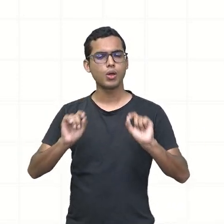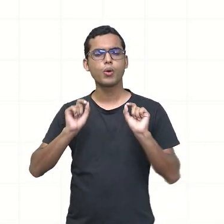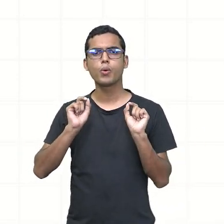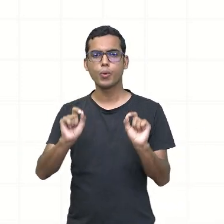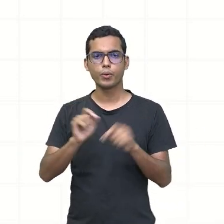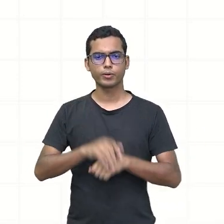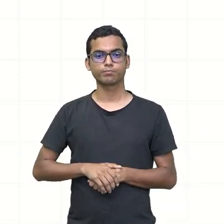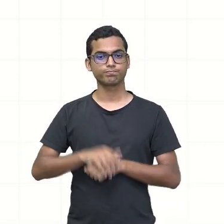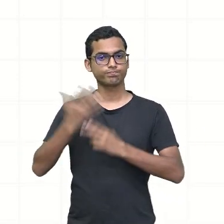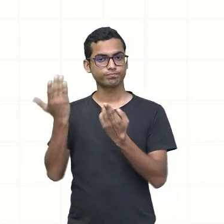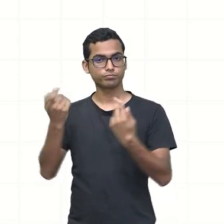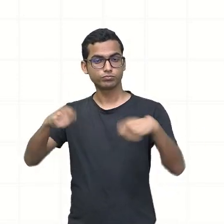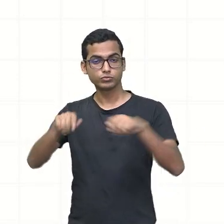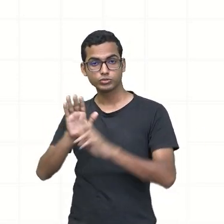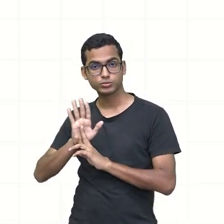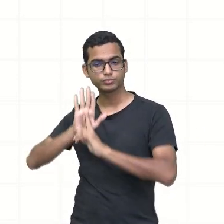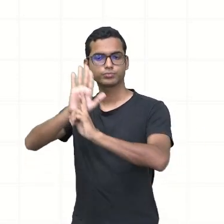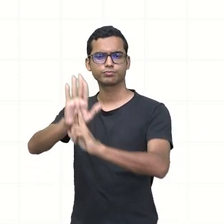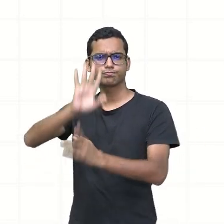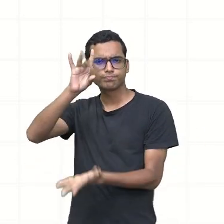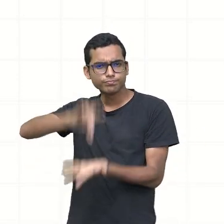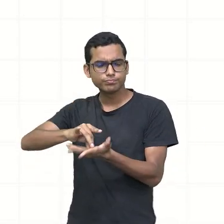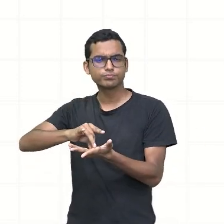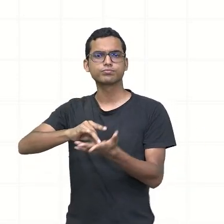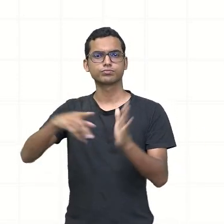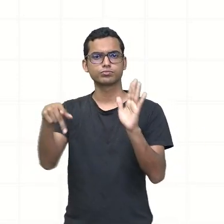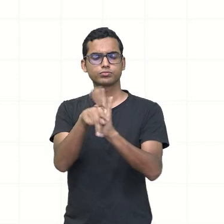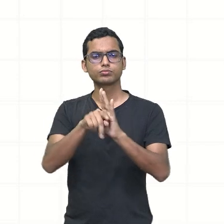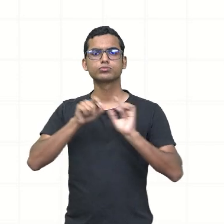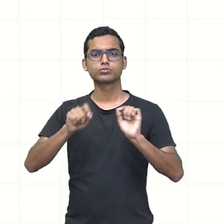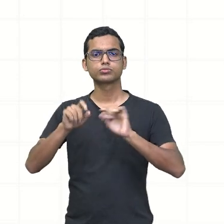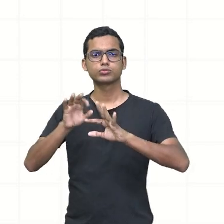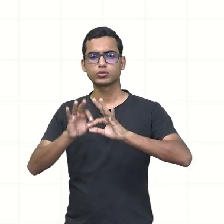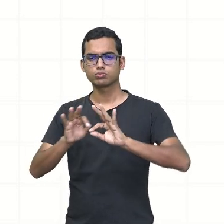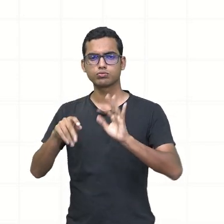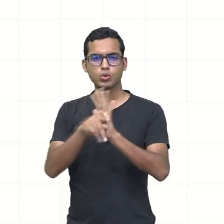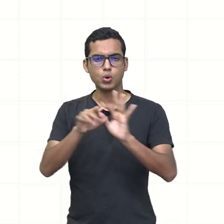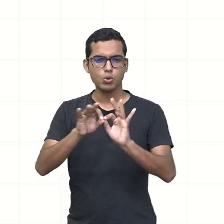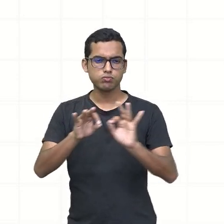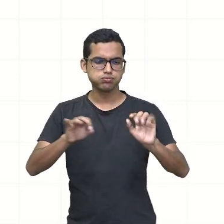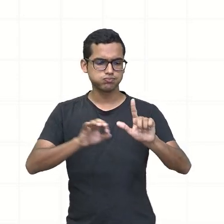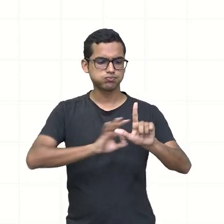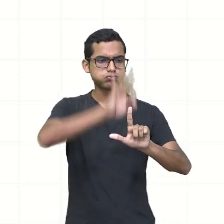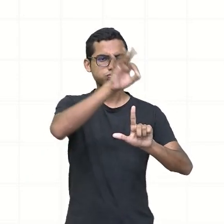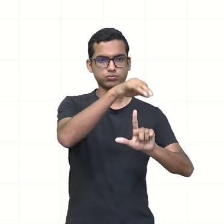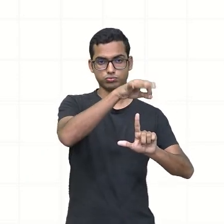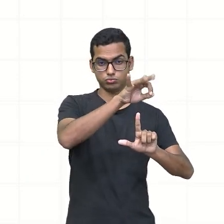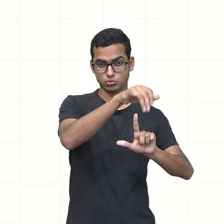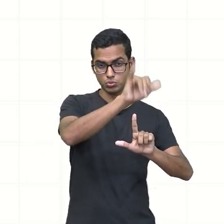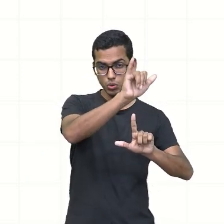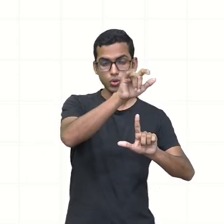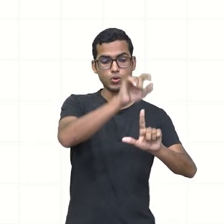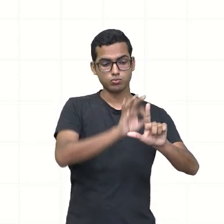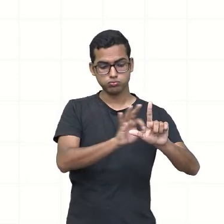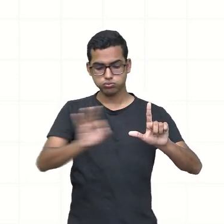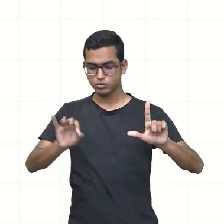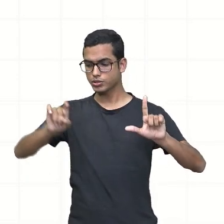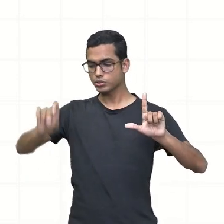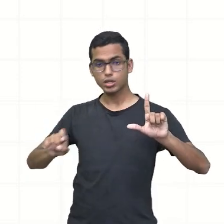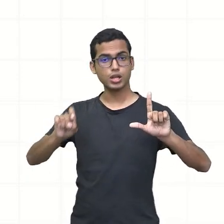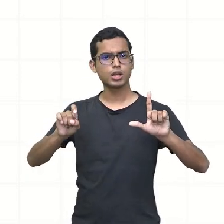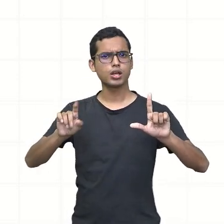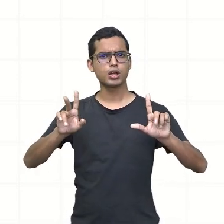ser representado em um plano cartesiano. Em outras palavras, é como eu dissesse para você assim, ó,